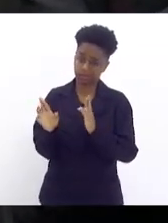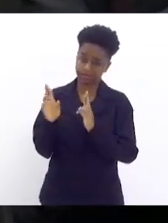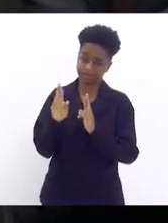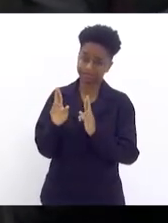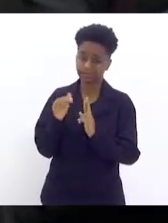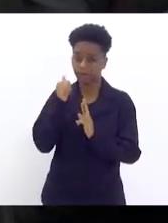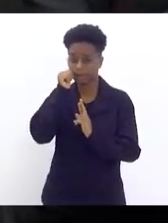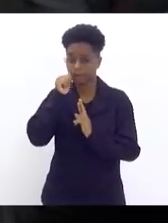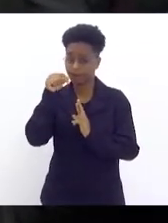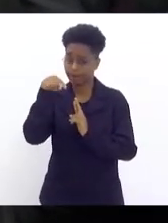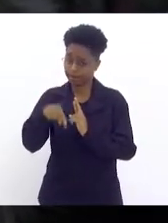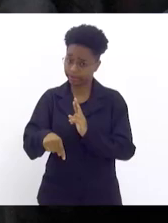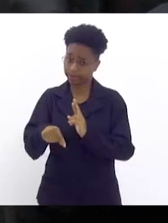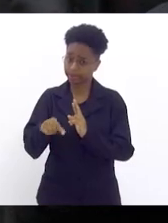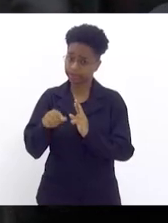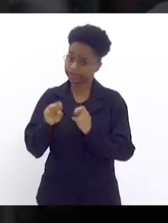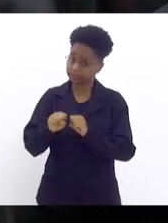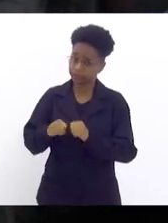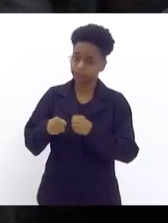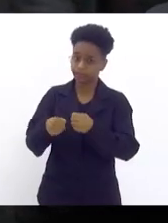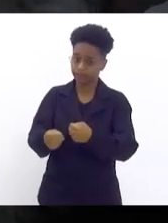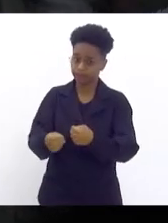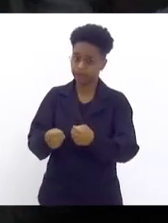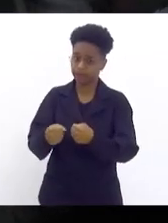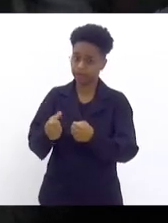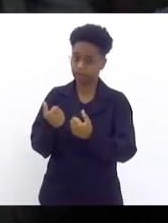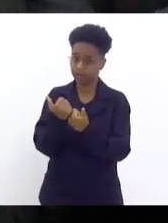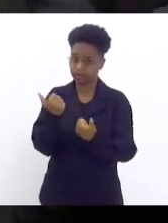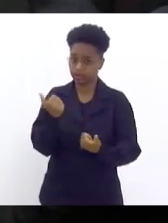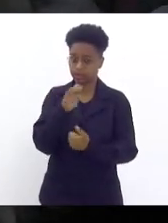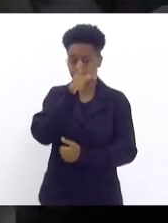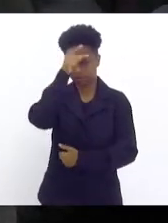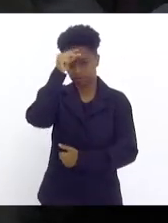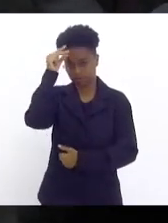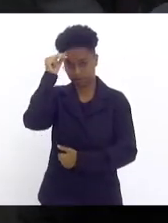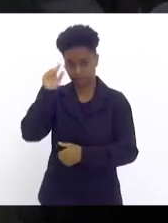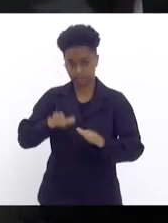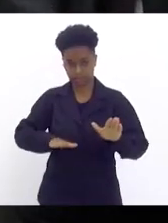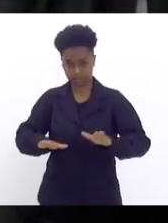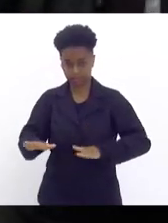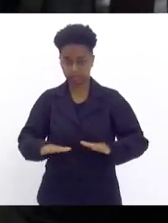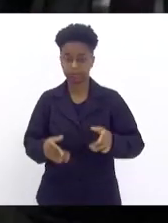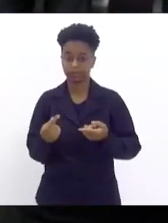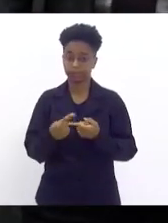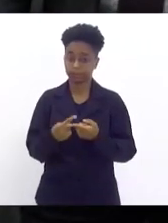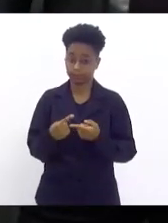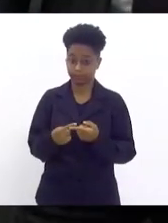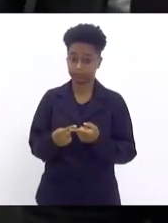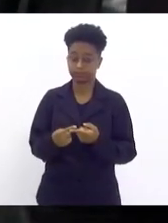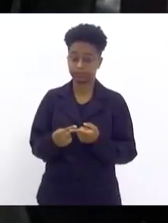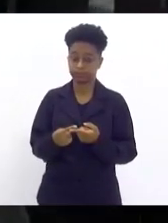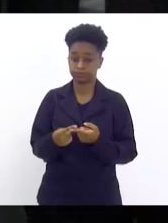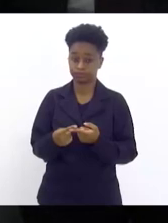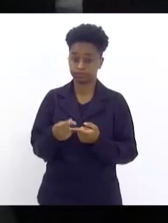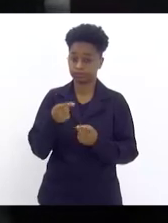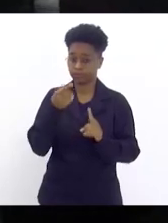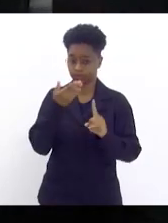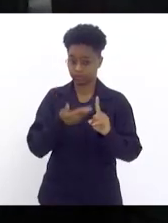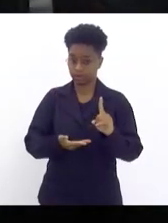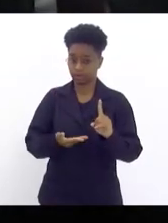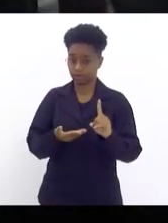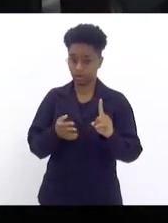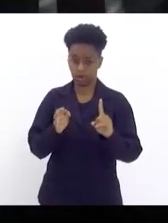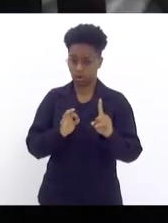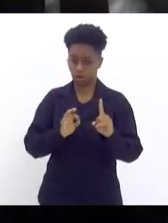as mulheres dessa casa viesse defender a subprefeita de Jacarepaguá Que por sinal uma um excelente quadro